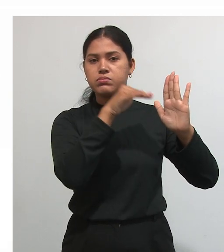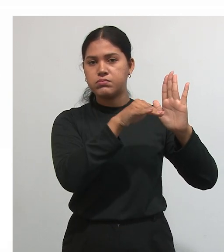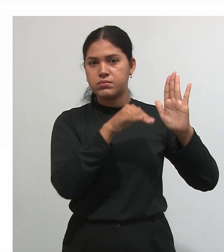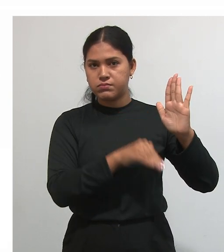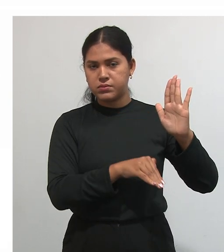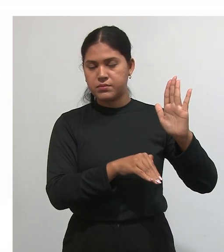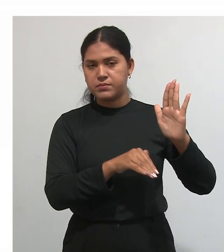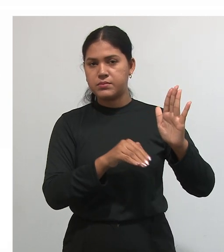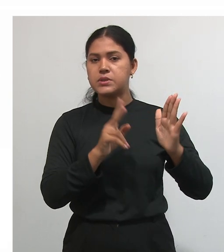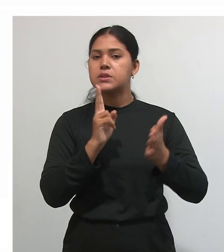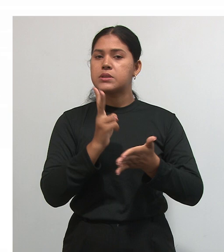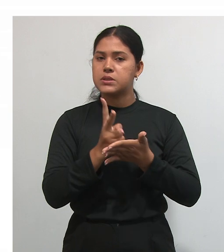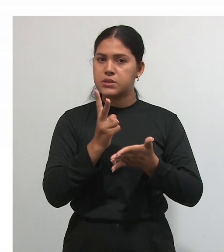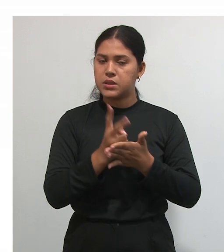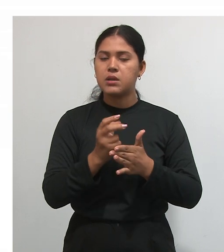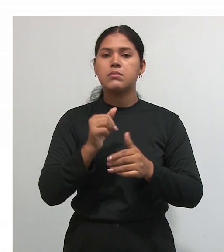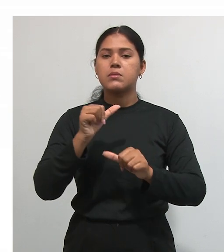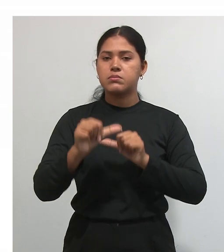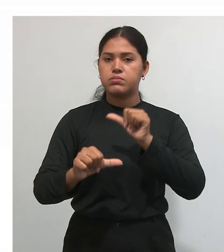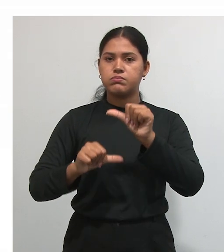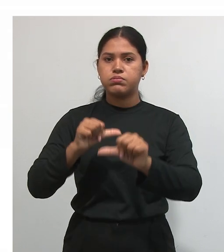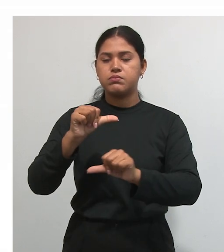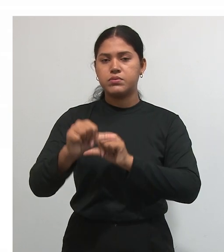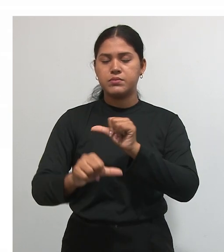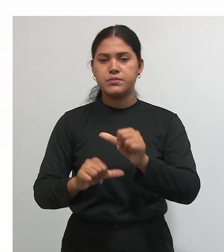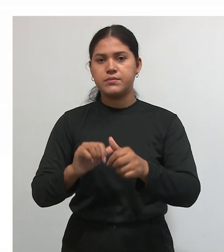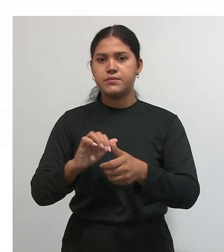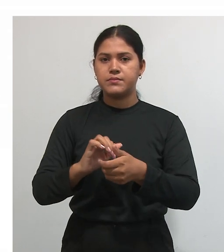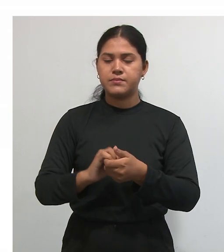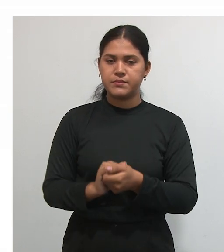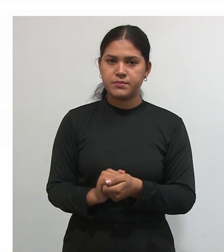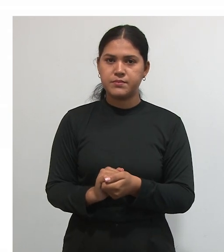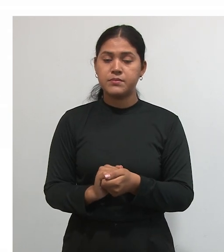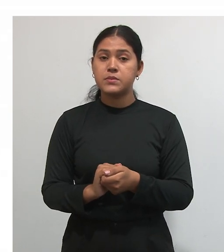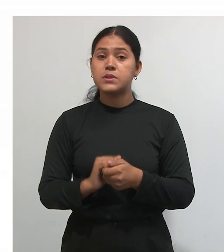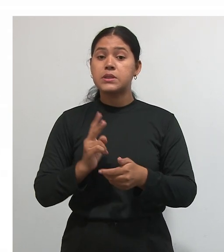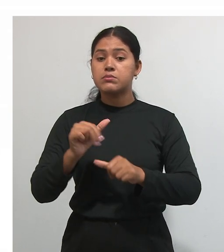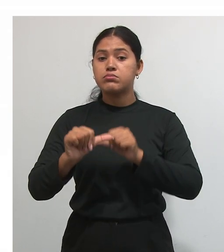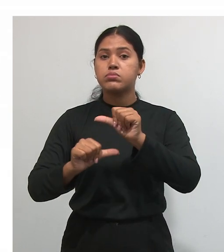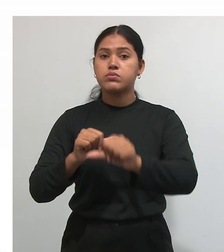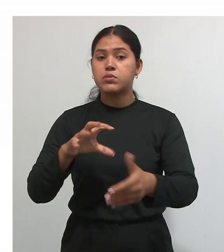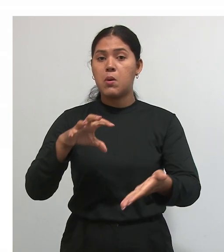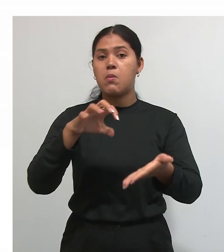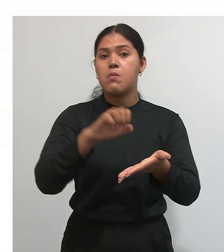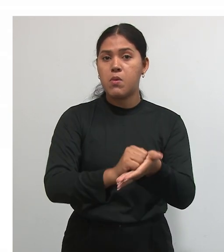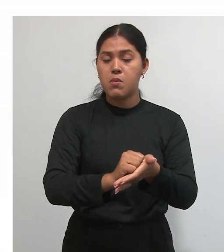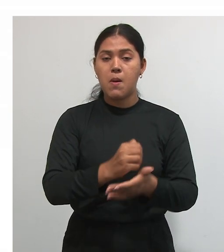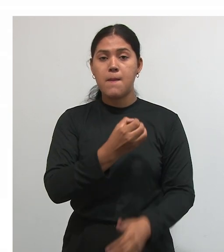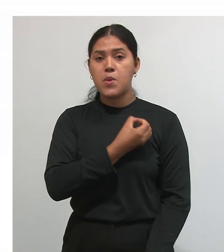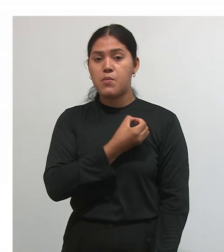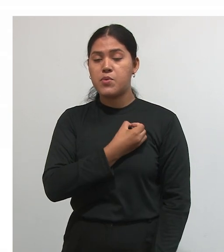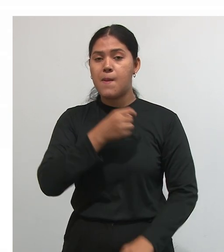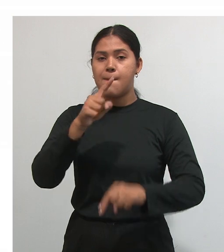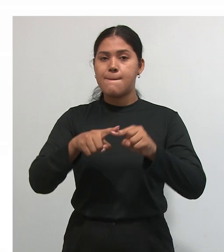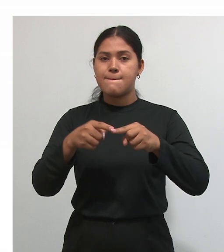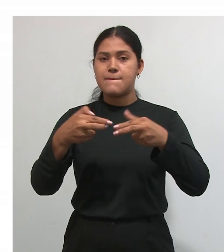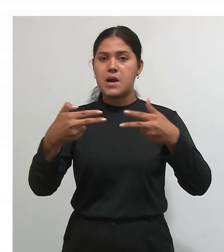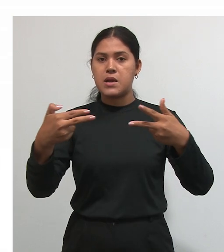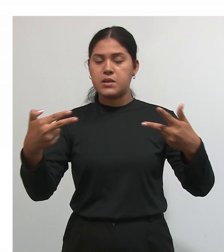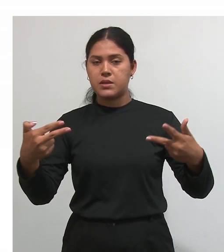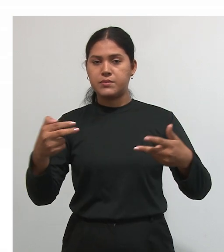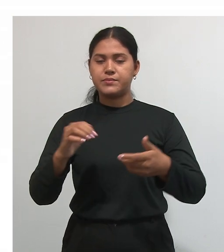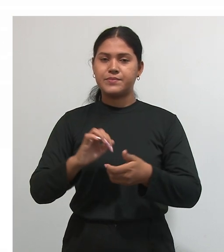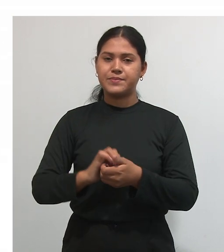essa atualização lá dos controles, tá? Atualização dos registros e controle desses administrativos